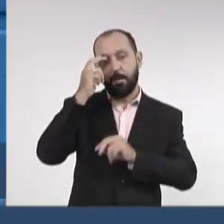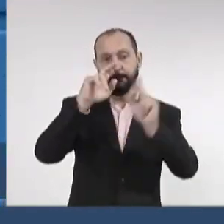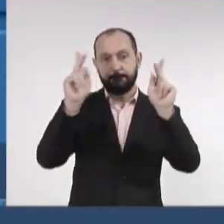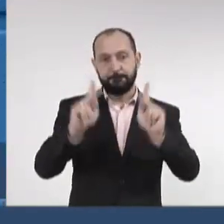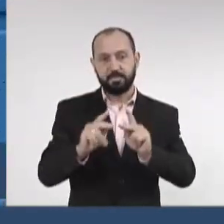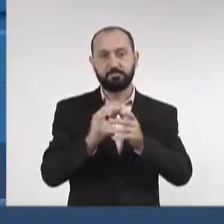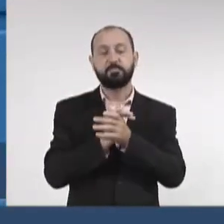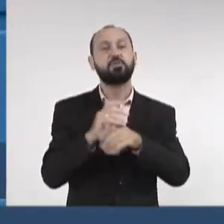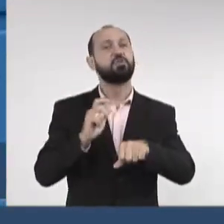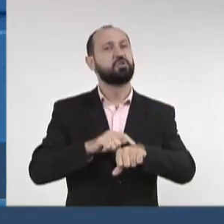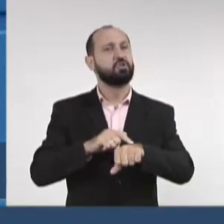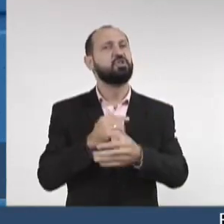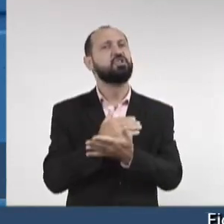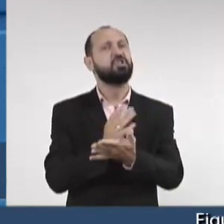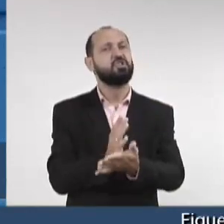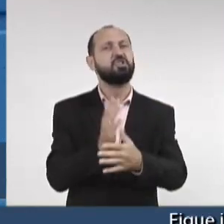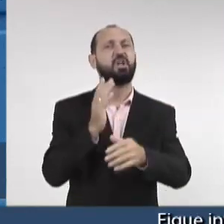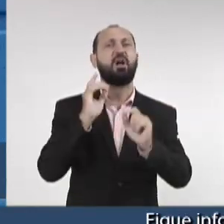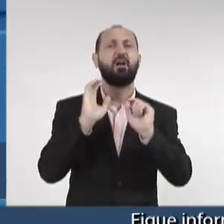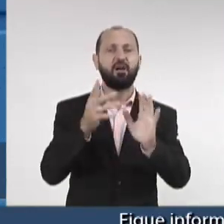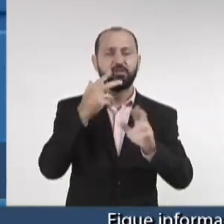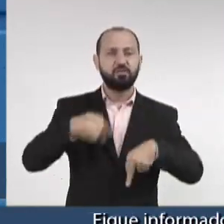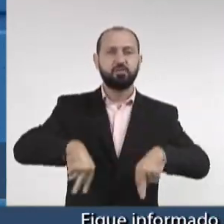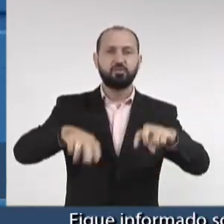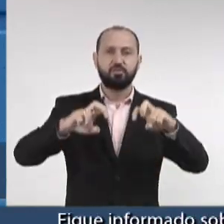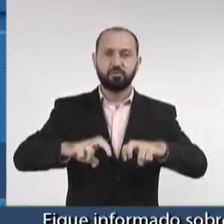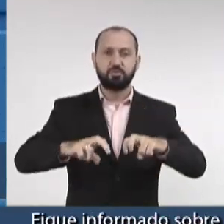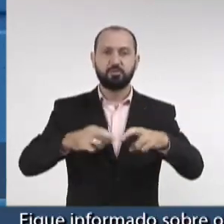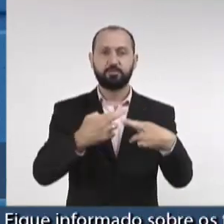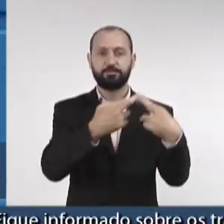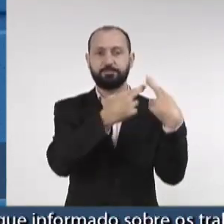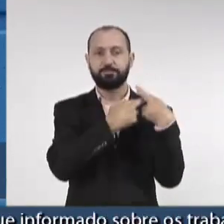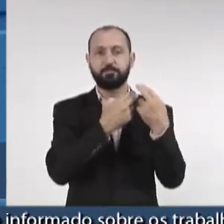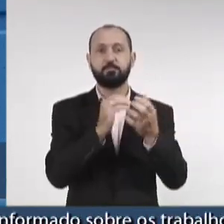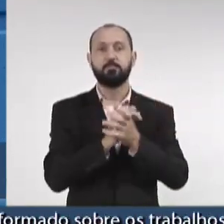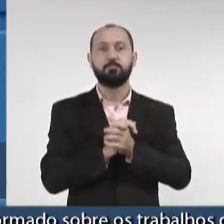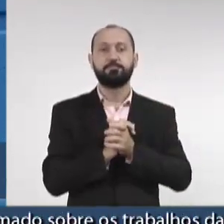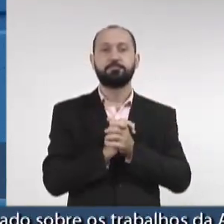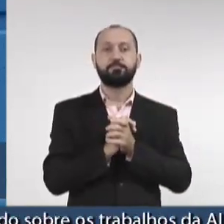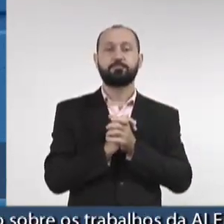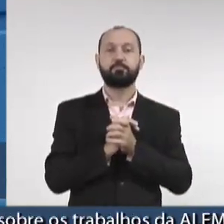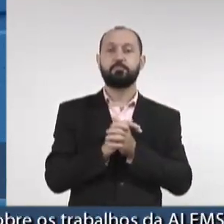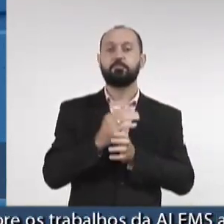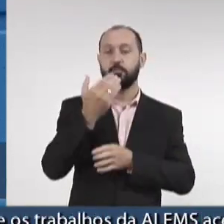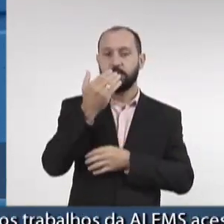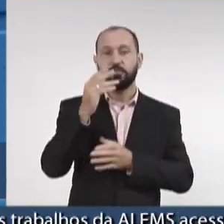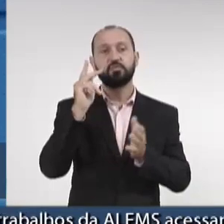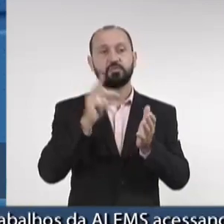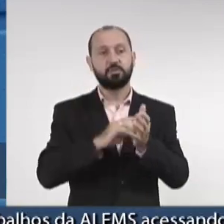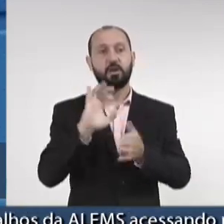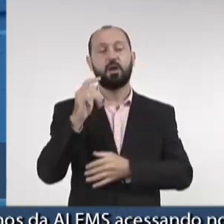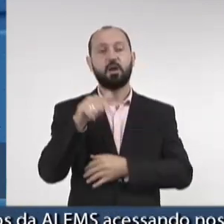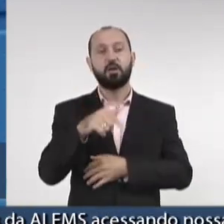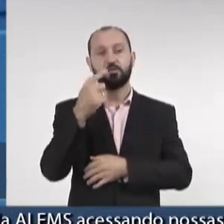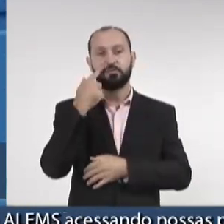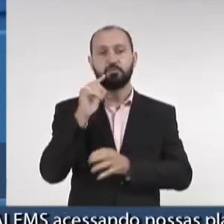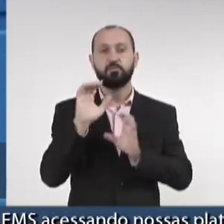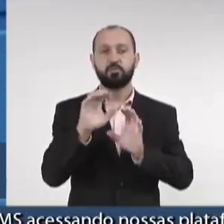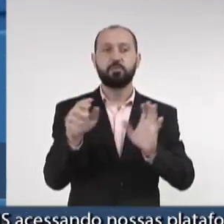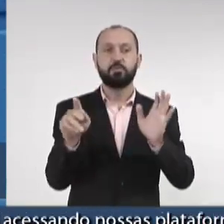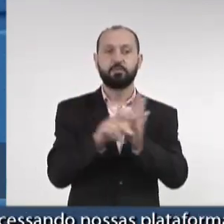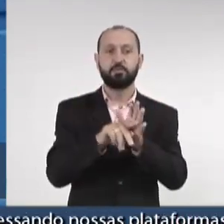mortes, pessoas que perderam as suas vidas por uma irresponsabilidade